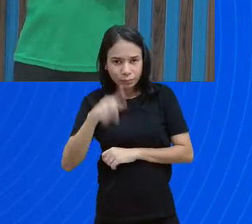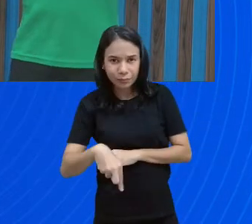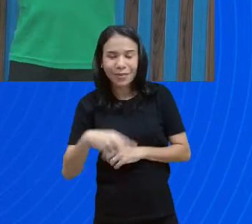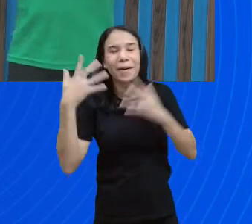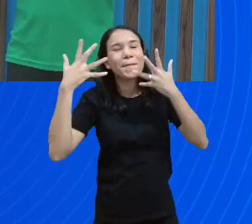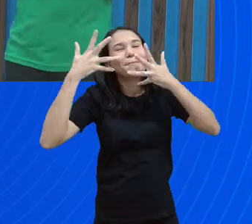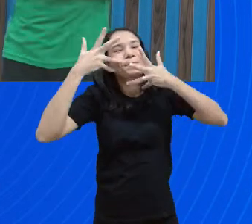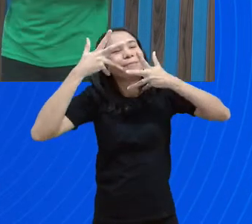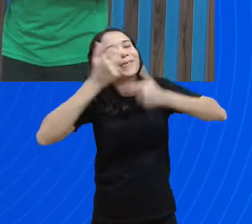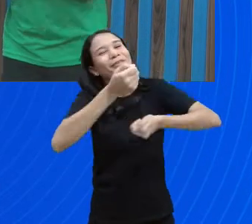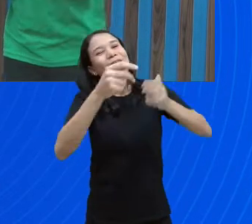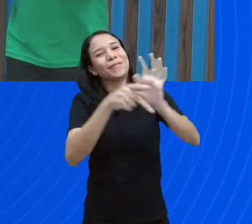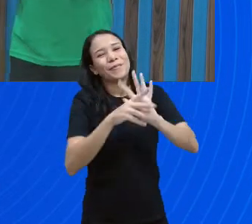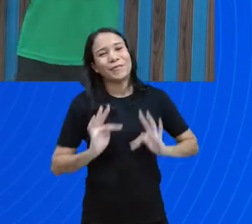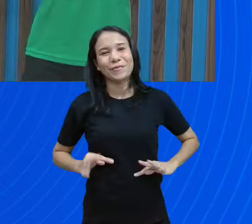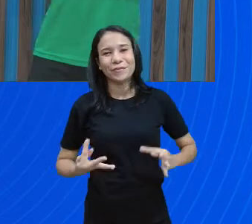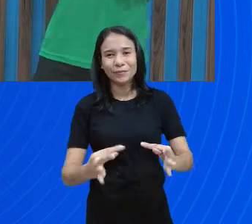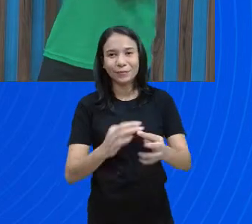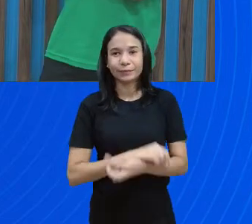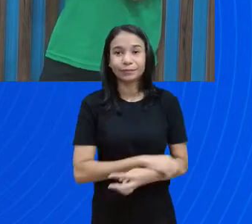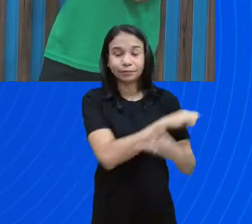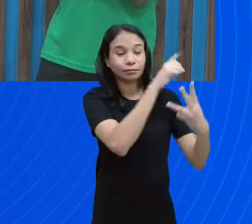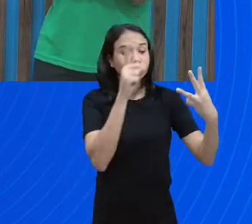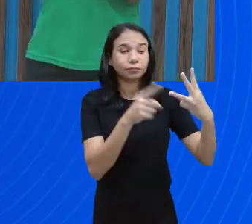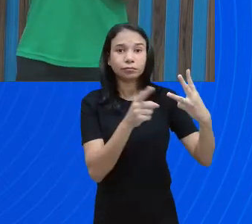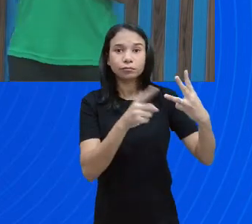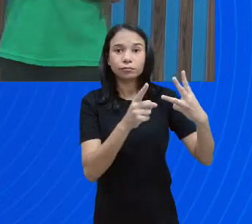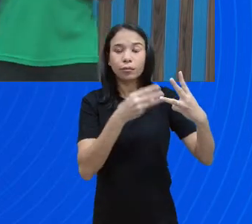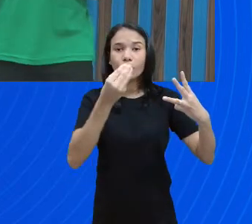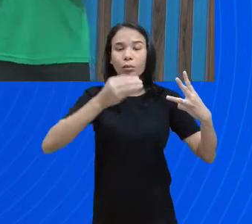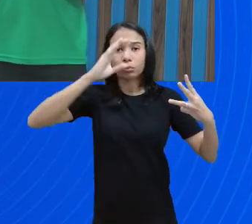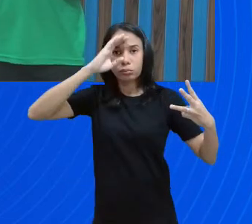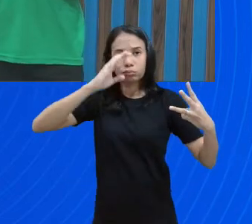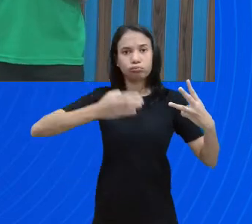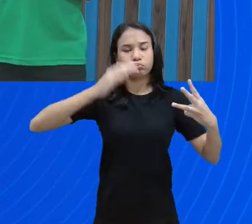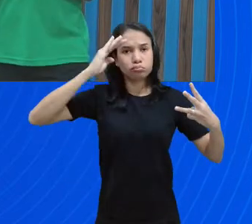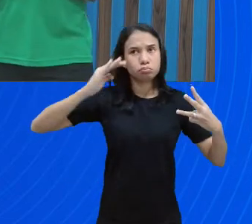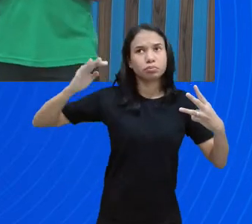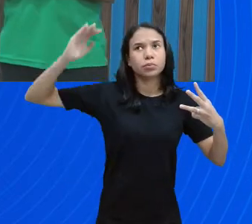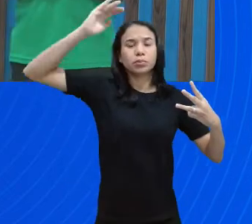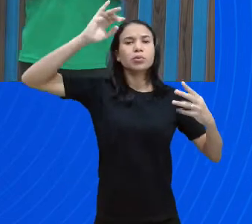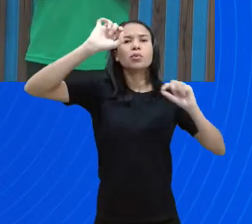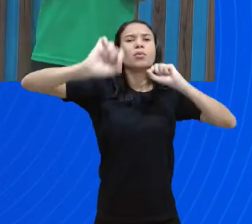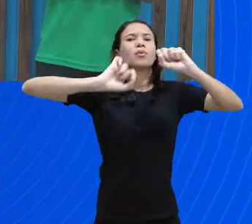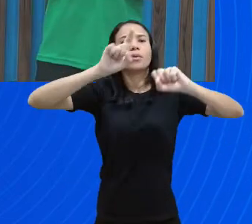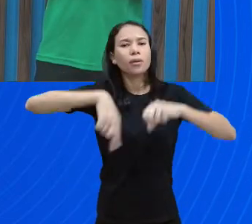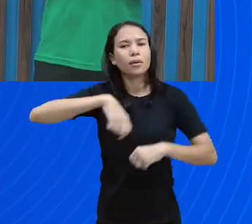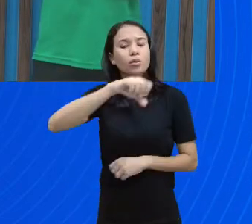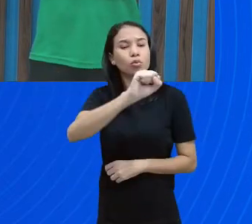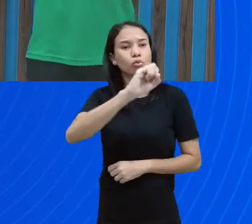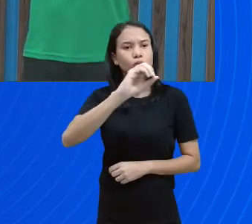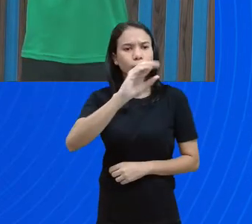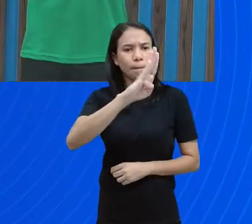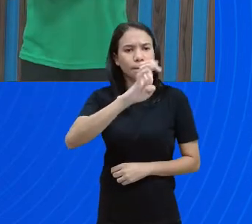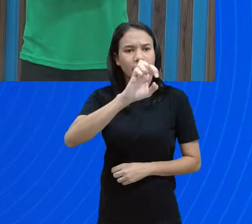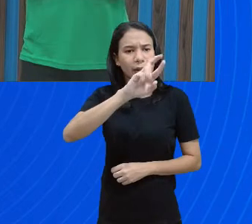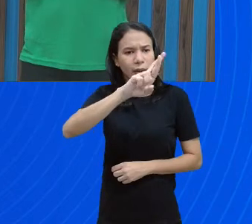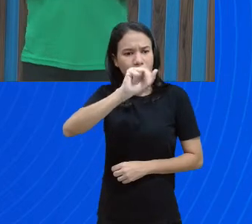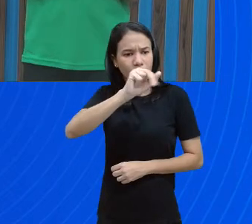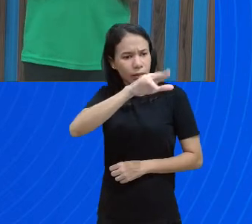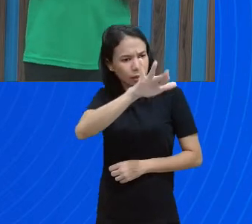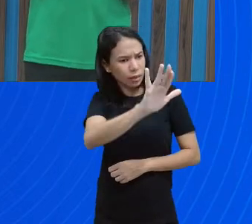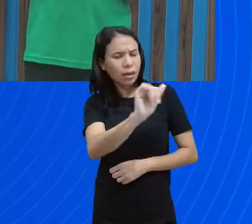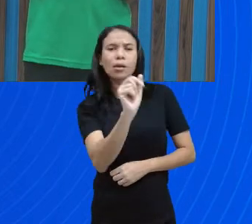a beleza da tecnologia. A soberania. Pessoal, quando a gente fala de soberania, o Estado é soberano.